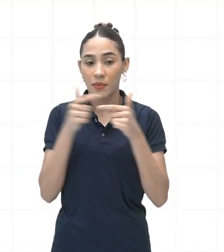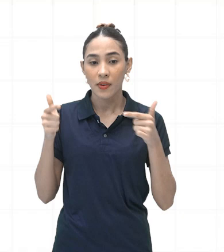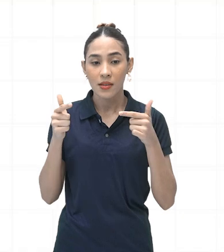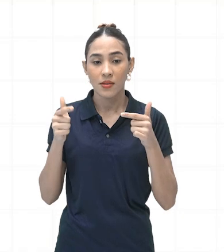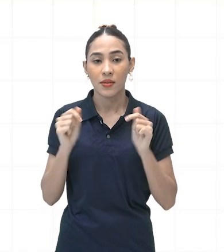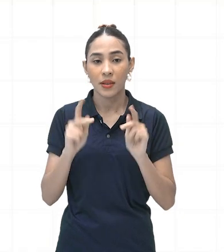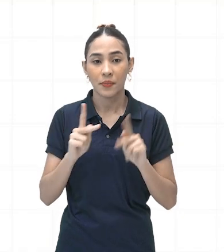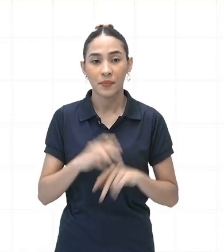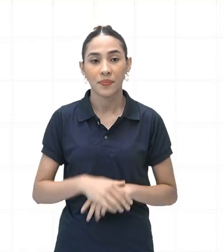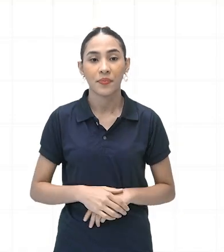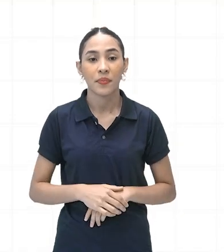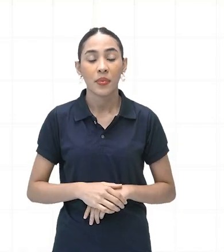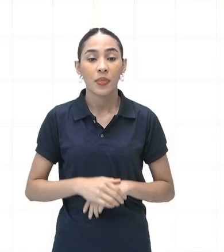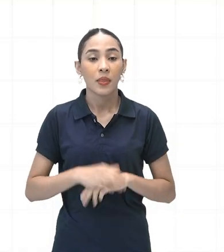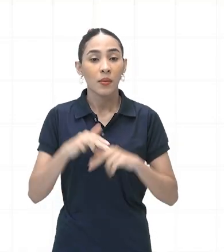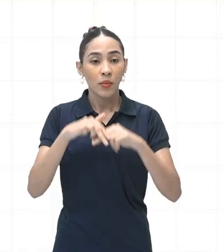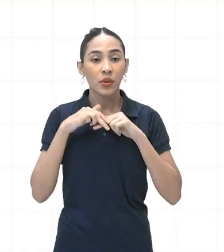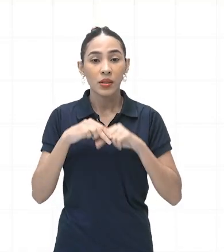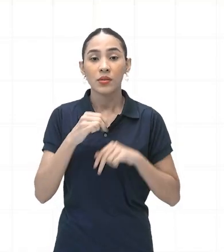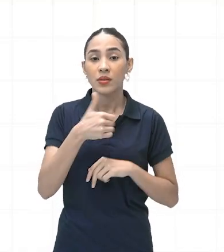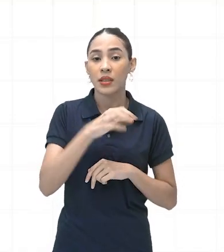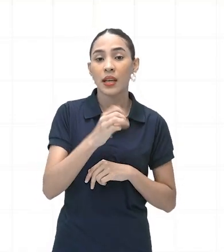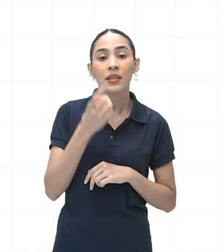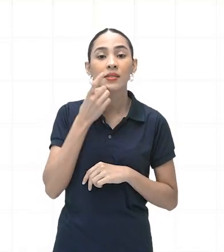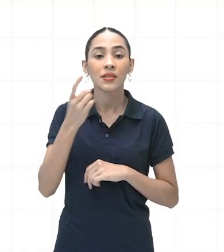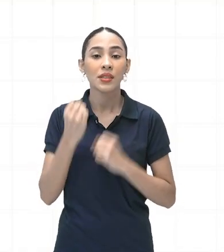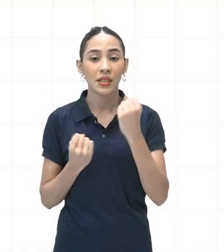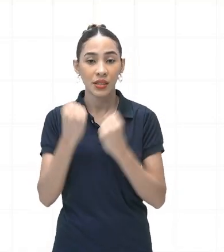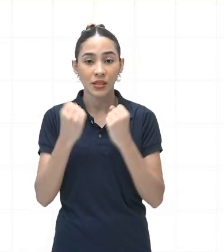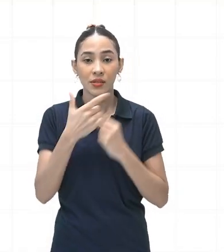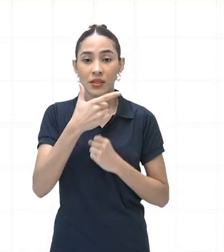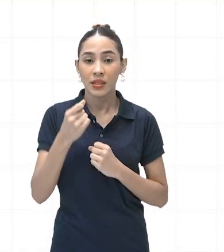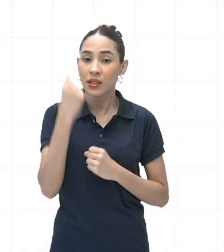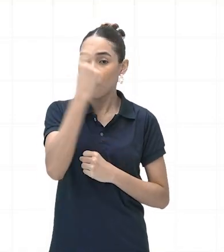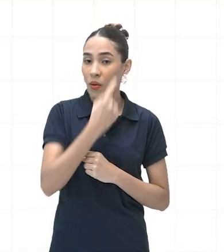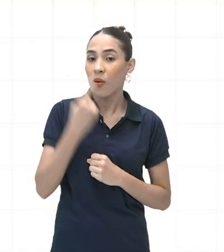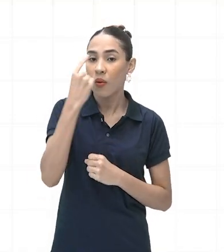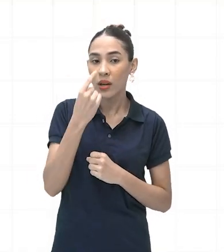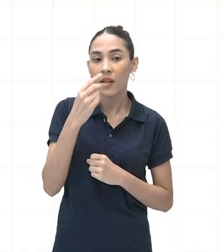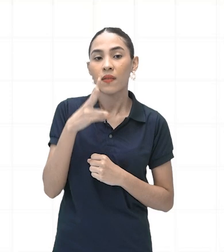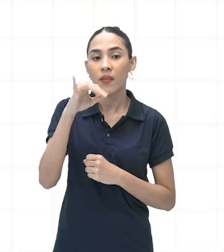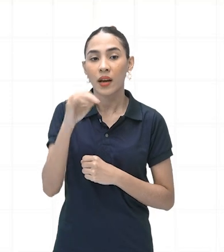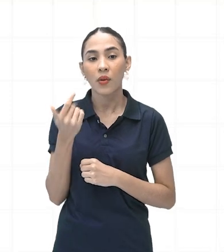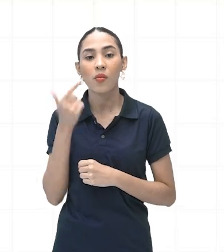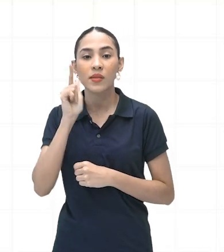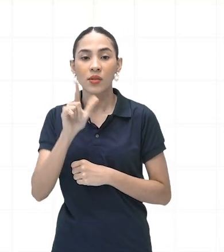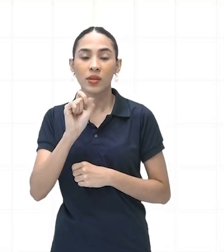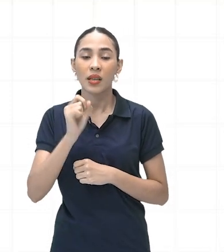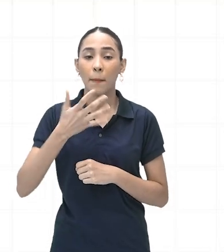simplificação. Portanto, em 10 dias, dirigindo por 16 horas, eles irão percorrer aproximadamente